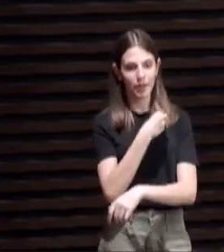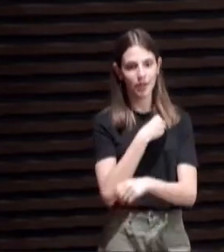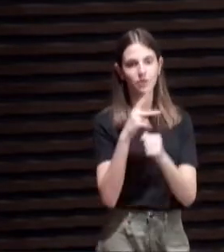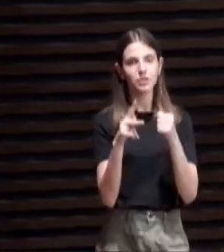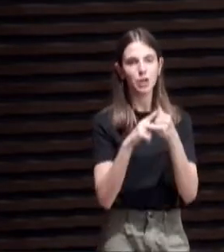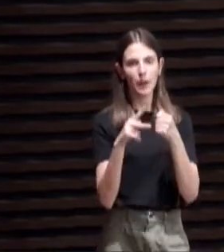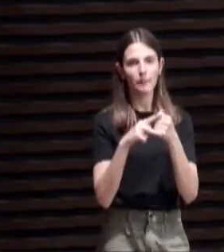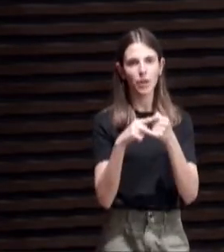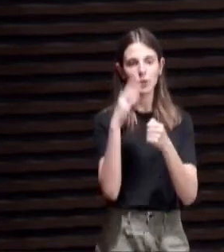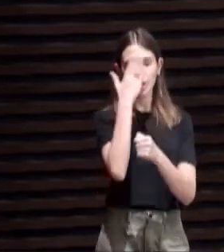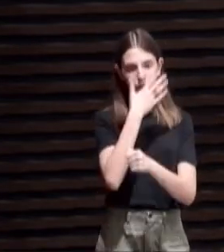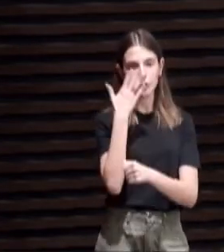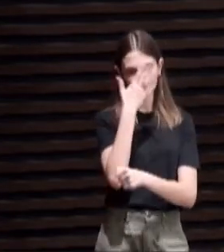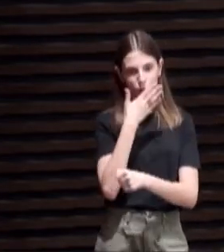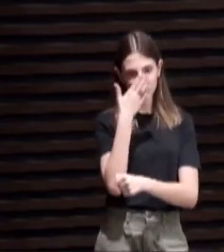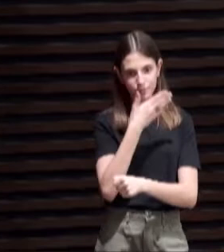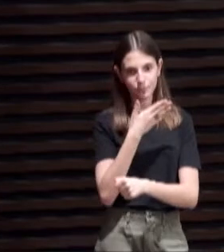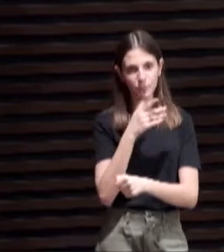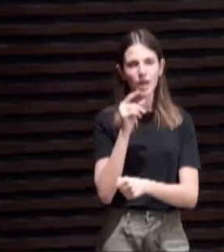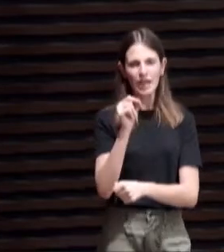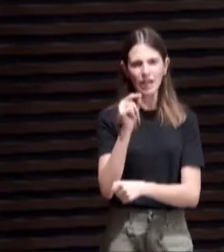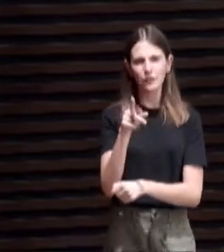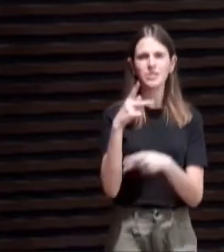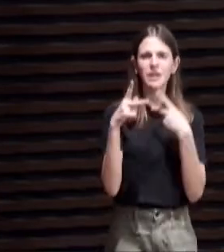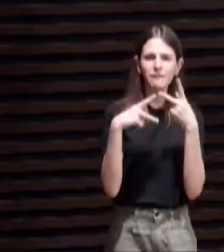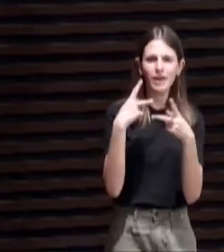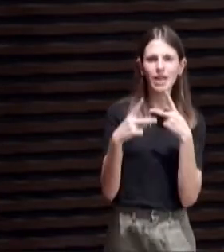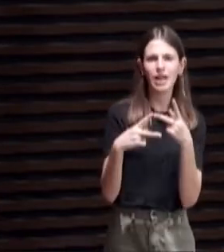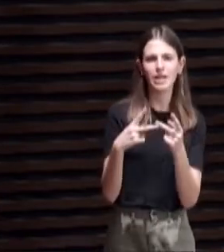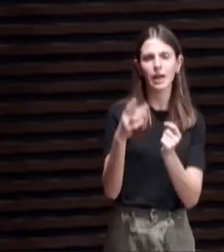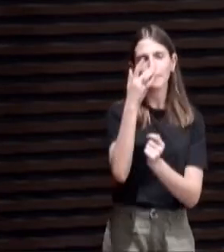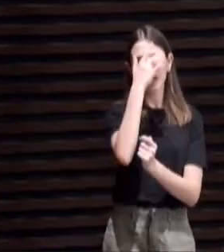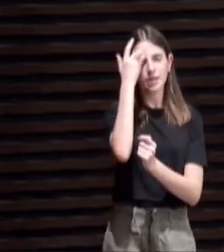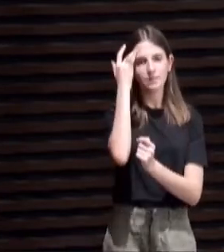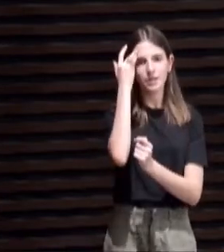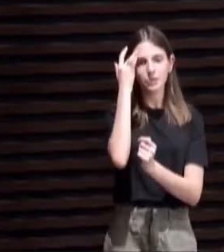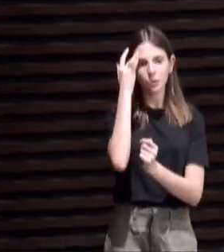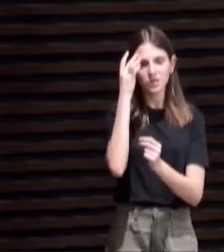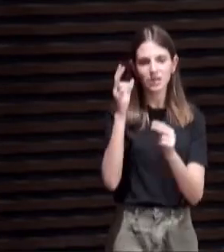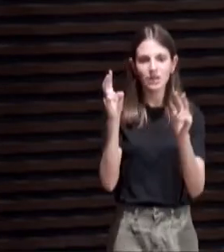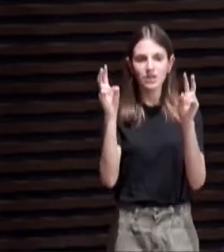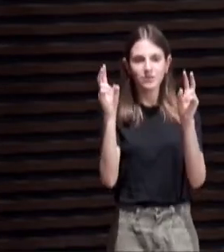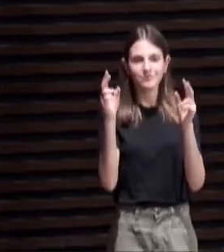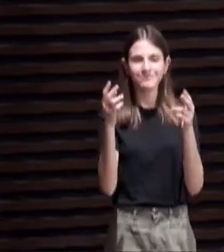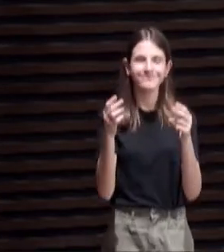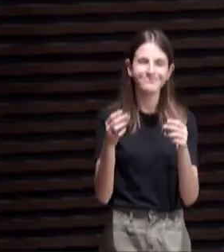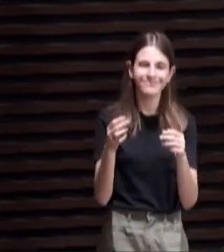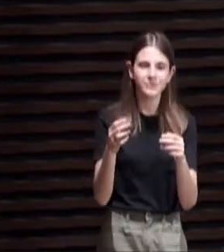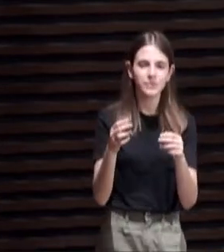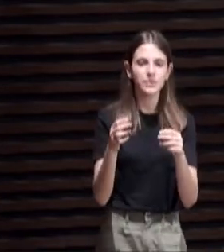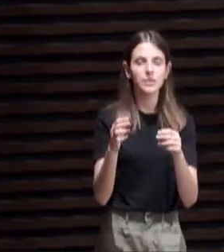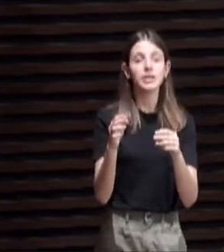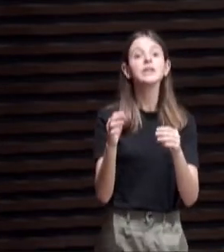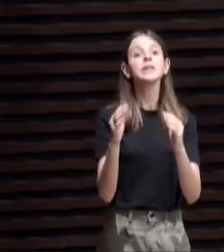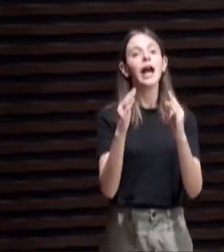prostituta. O que você diria para aqueles que estão em, entre aspas, igrejas e líderes em que